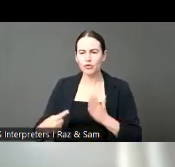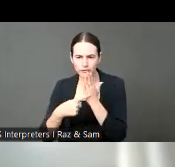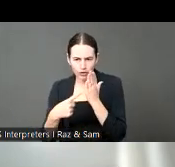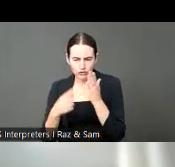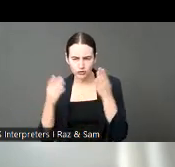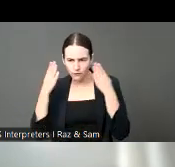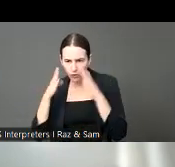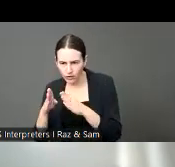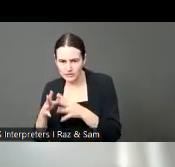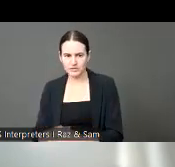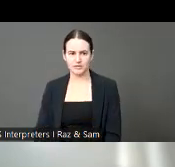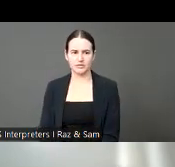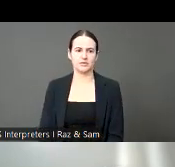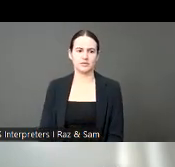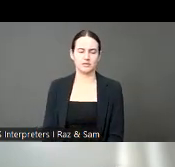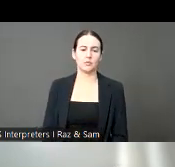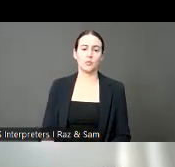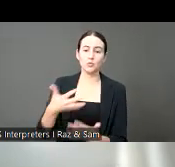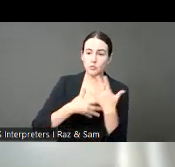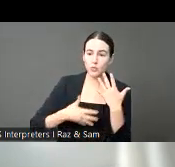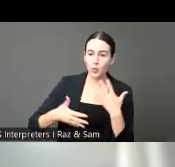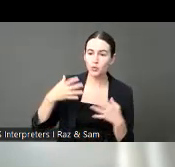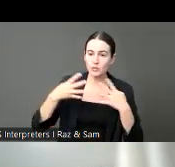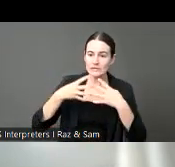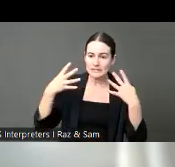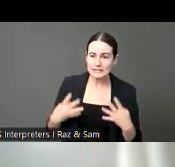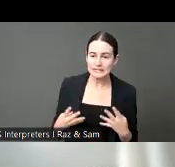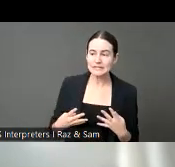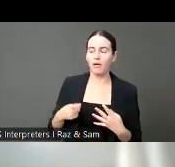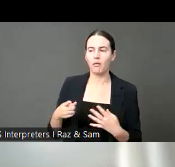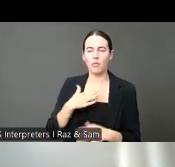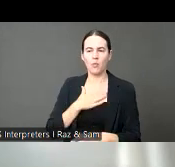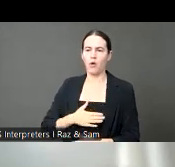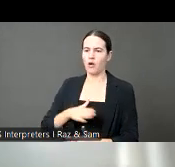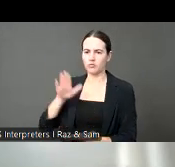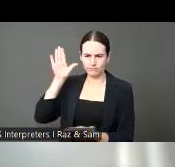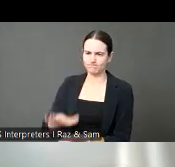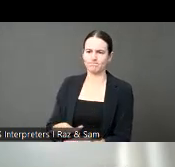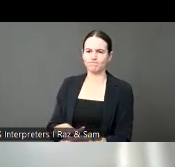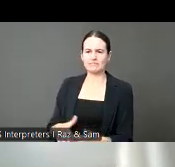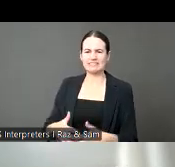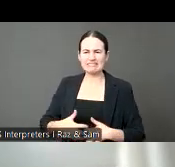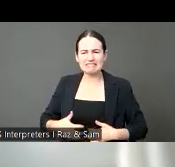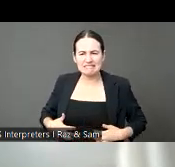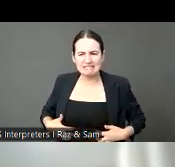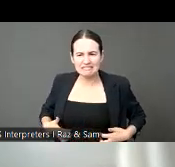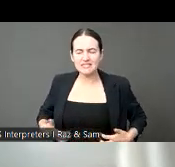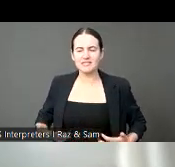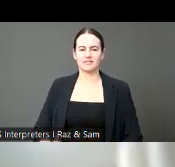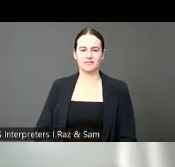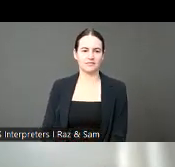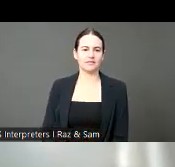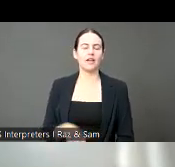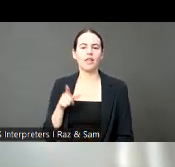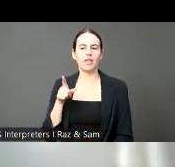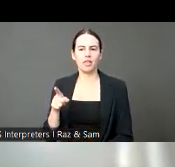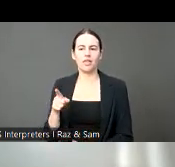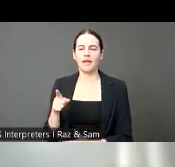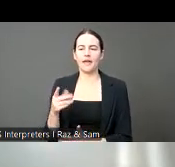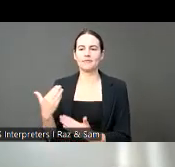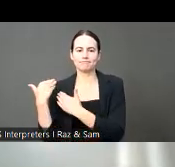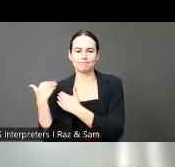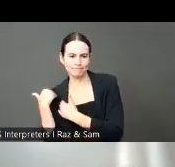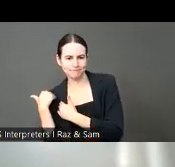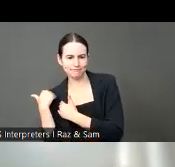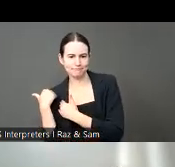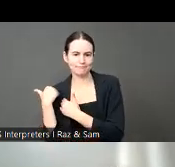Fome, é responsável, por exemplo, pelo programa de transferência de renda, o Bolsa Família, e que